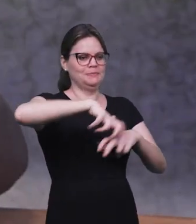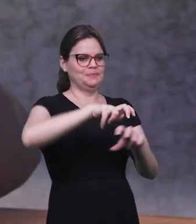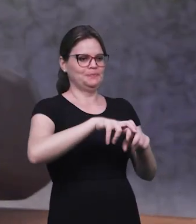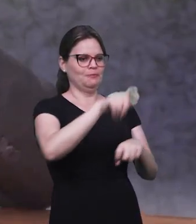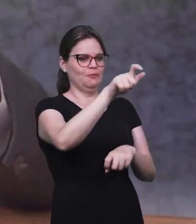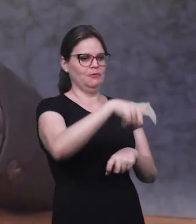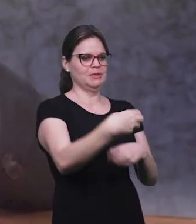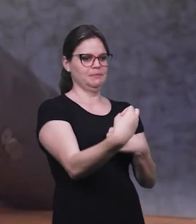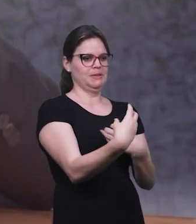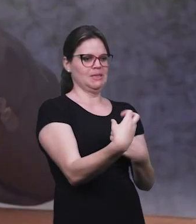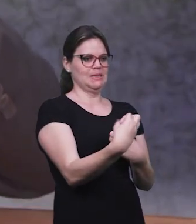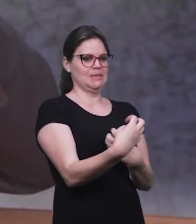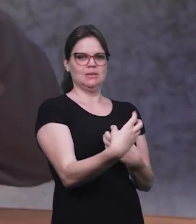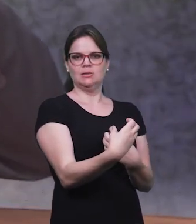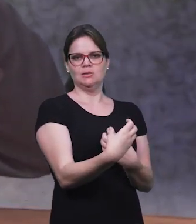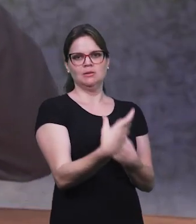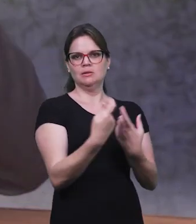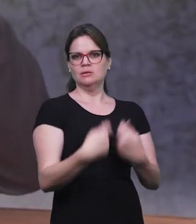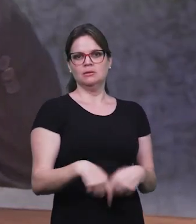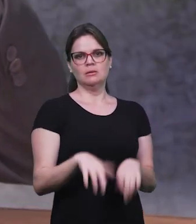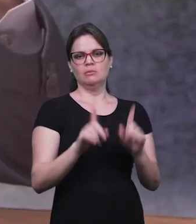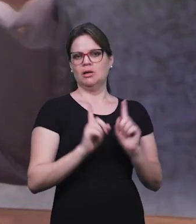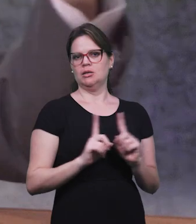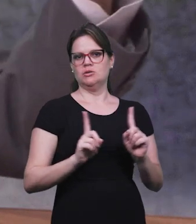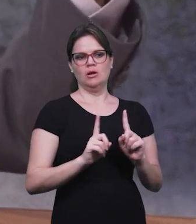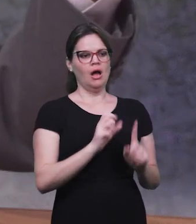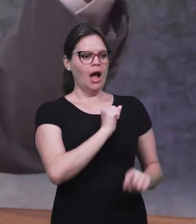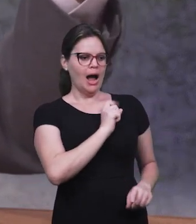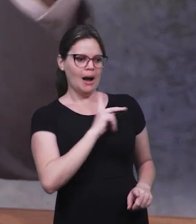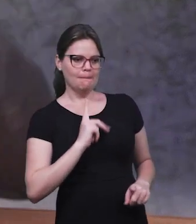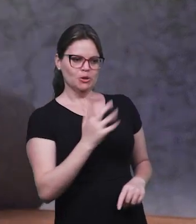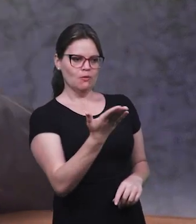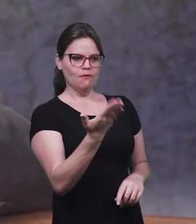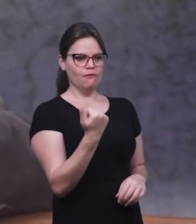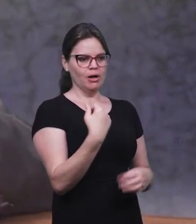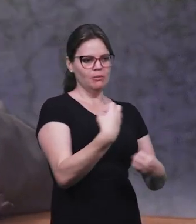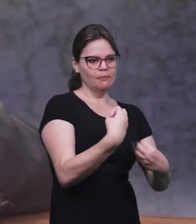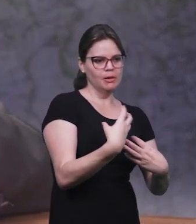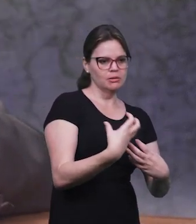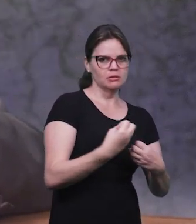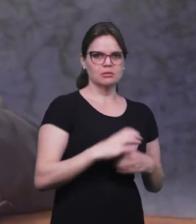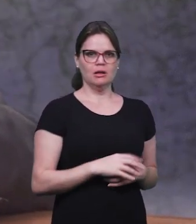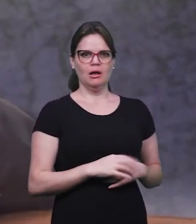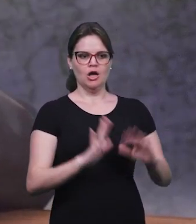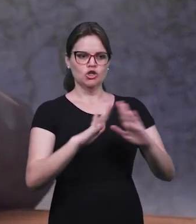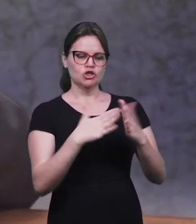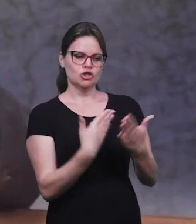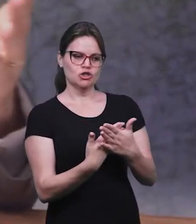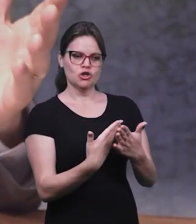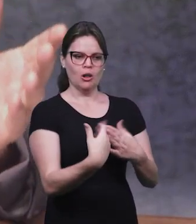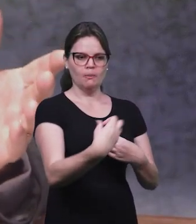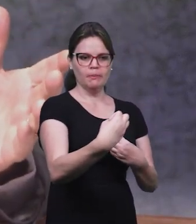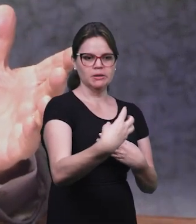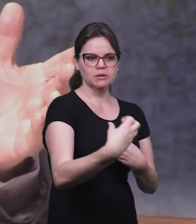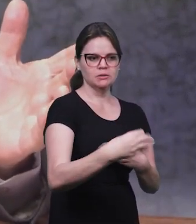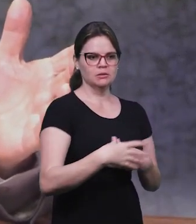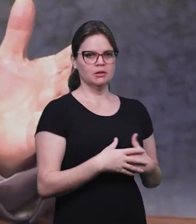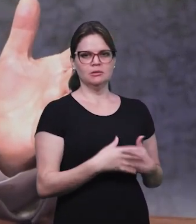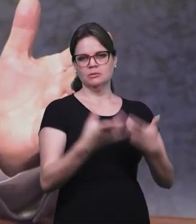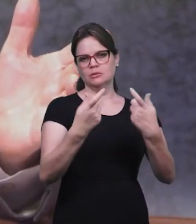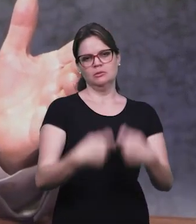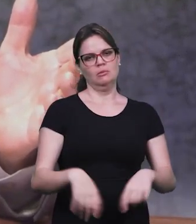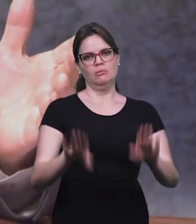que o instruísse, para que ele entendesse o plano de salvação de Deus. Assim também somos